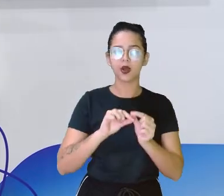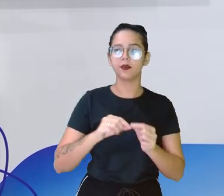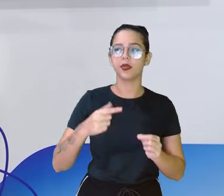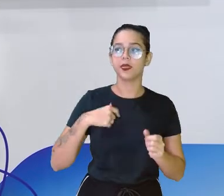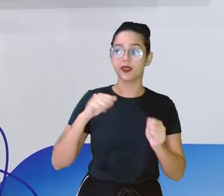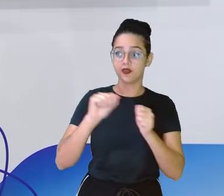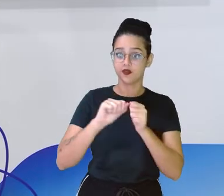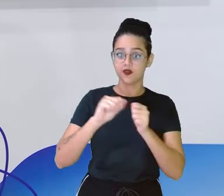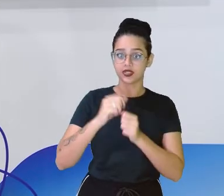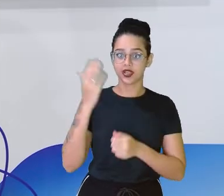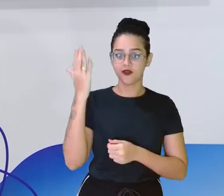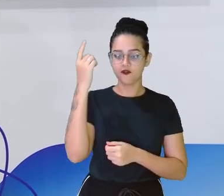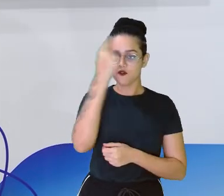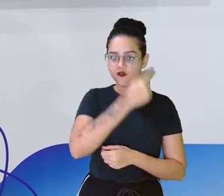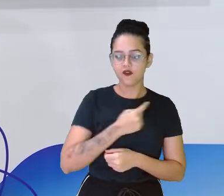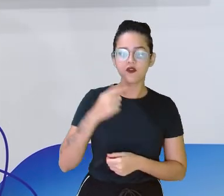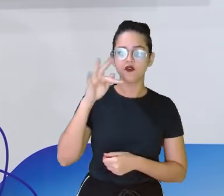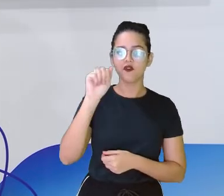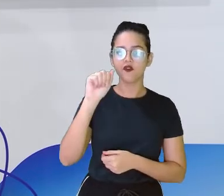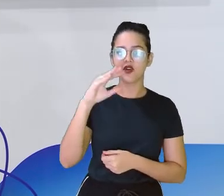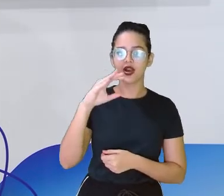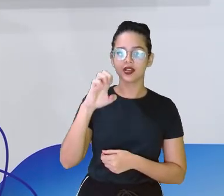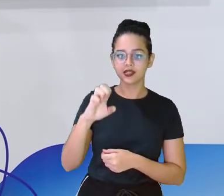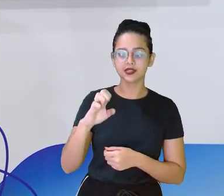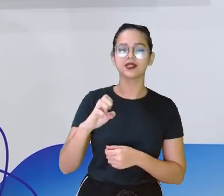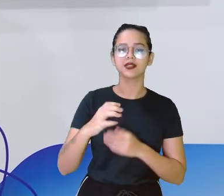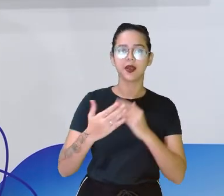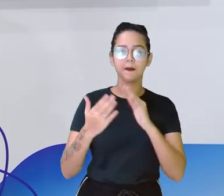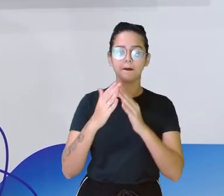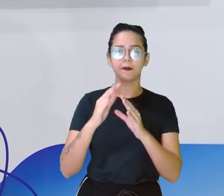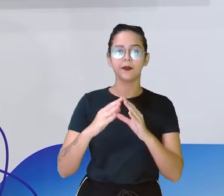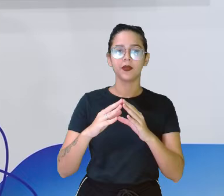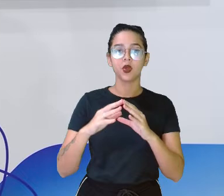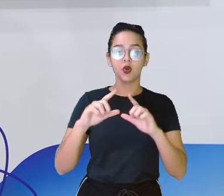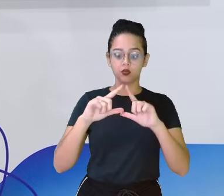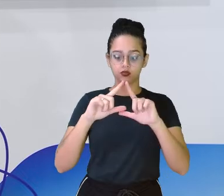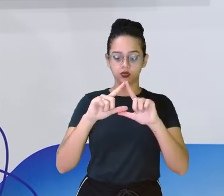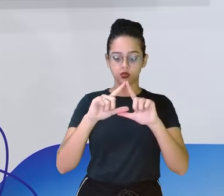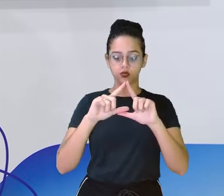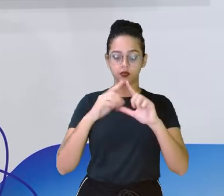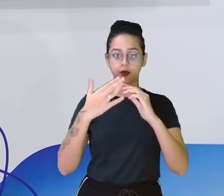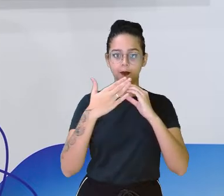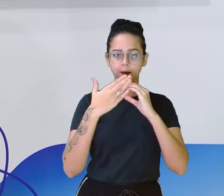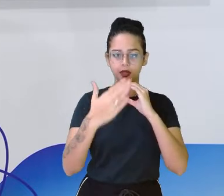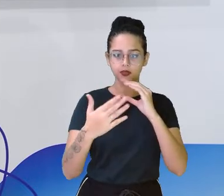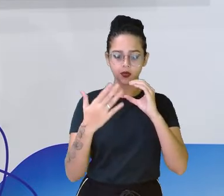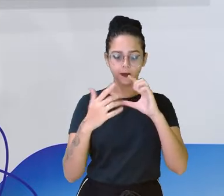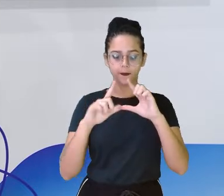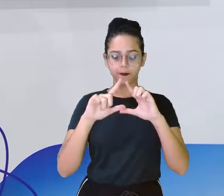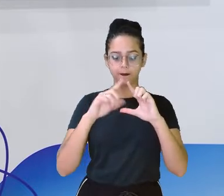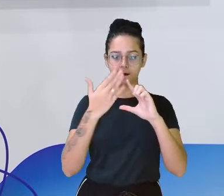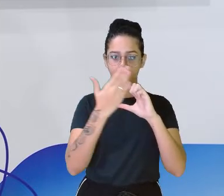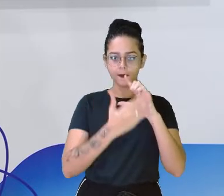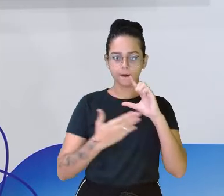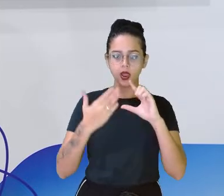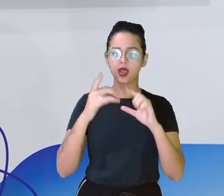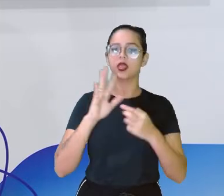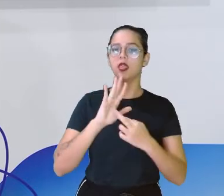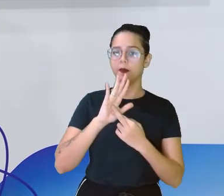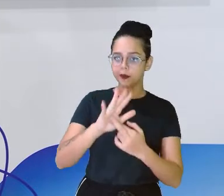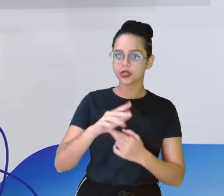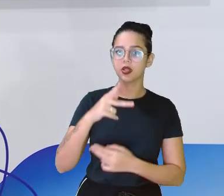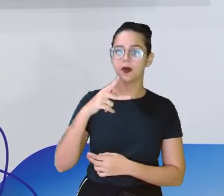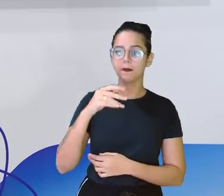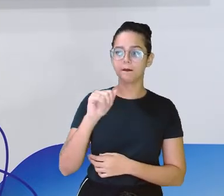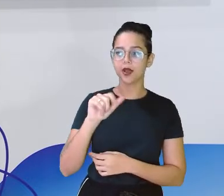a face do meu poliedro, eu preciso ter as minhas arestas, que no caso está representada pelos